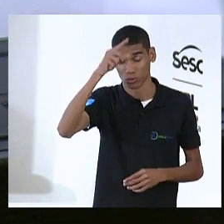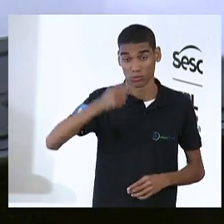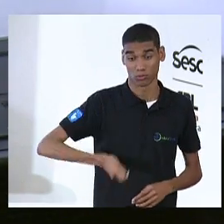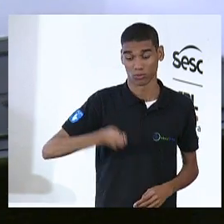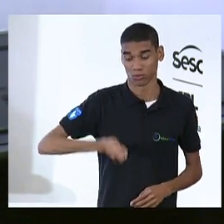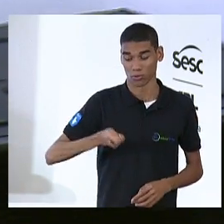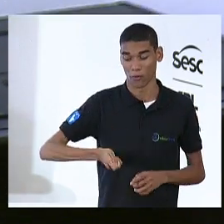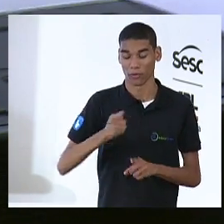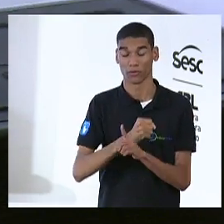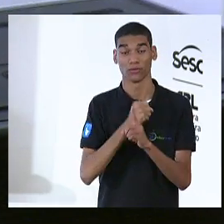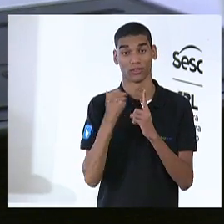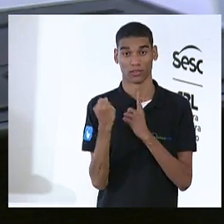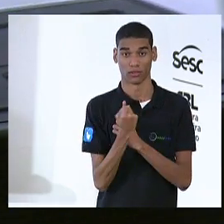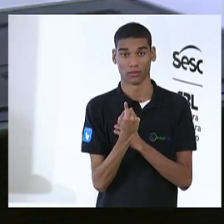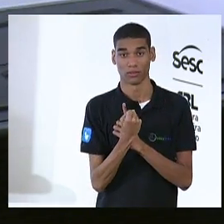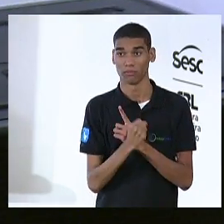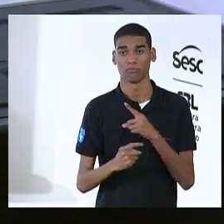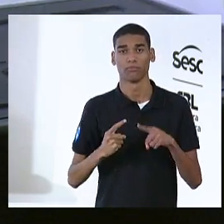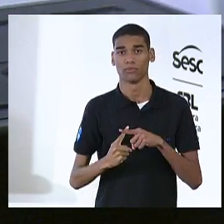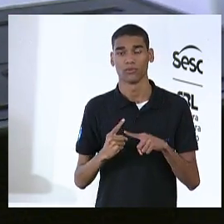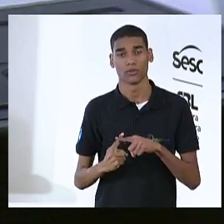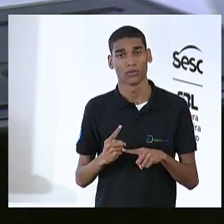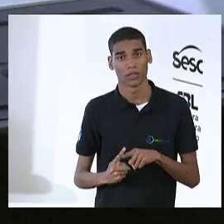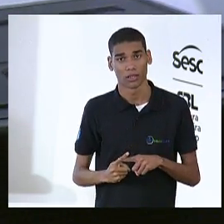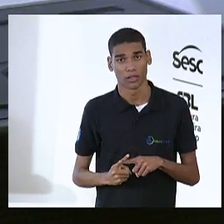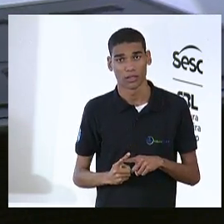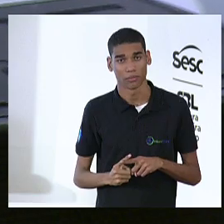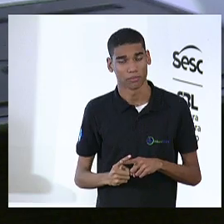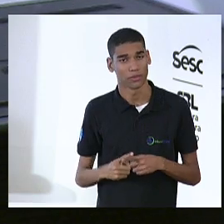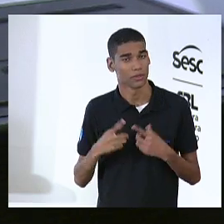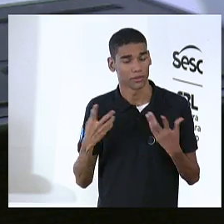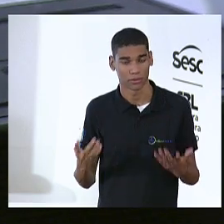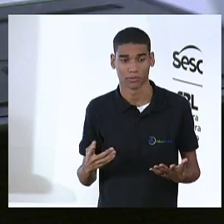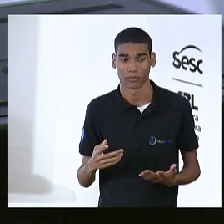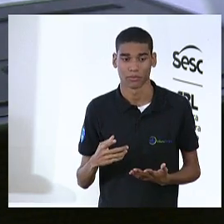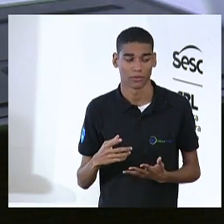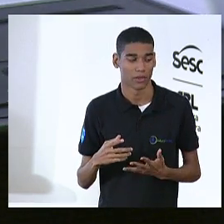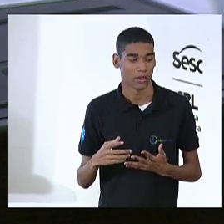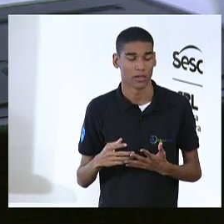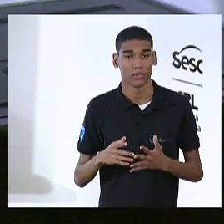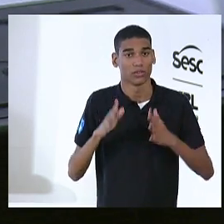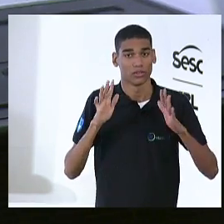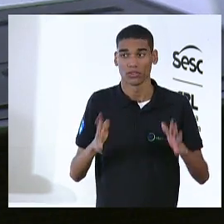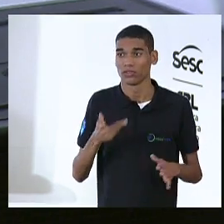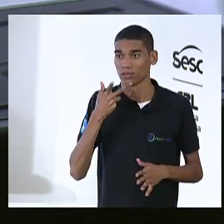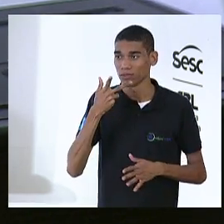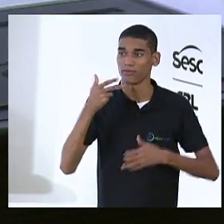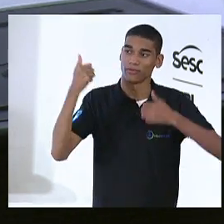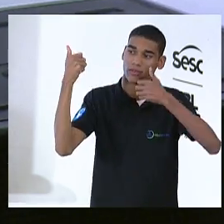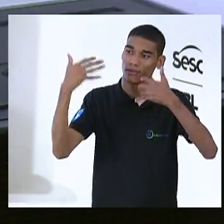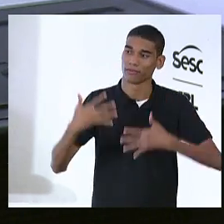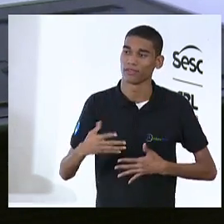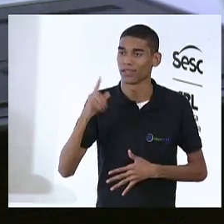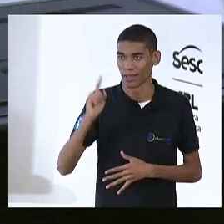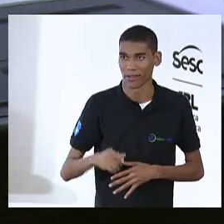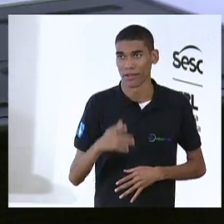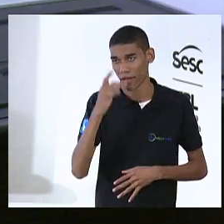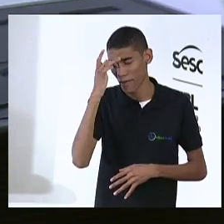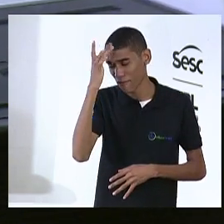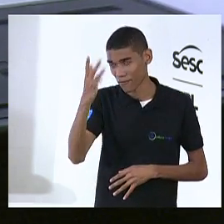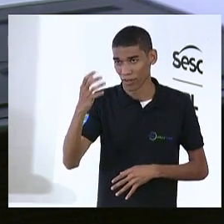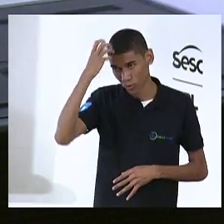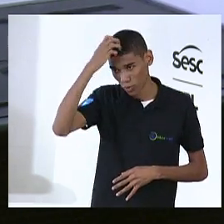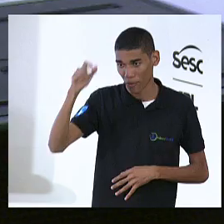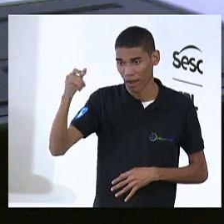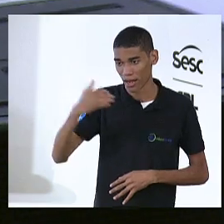na sociedade? Porque é exatamente isso que também já foi dito, né? É fácil culpar os militares,